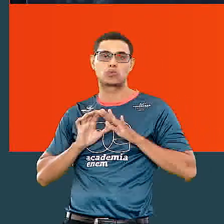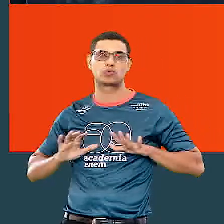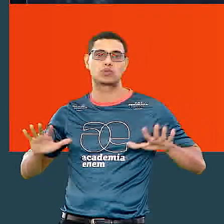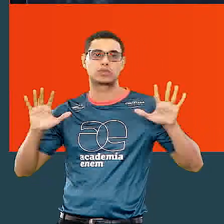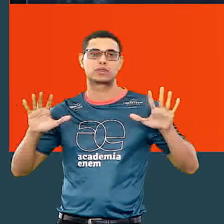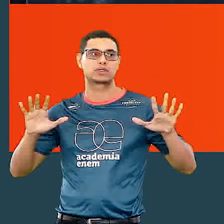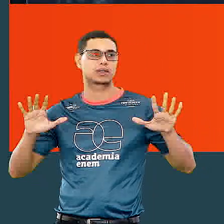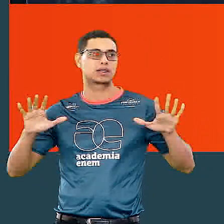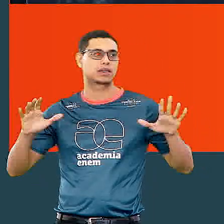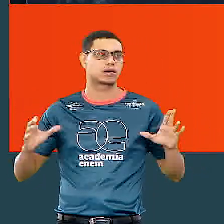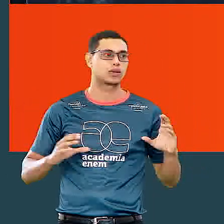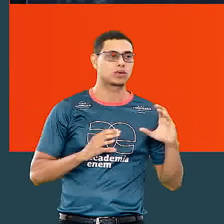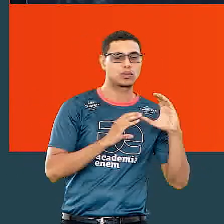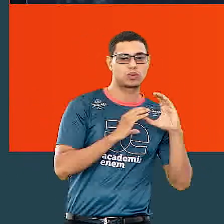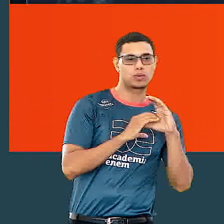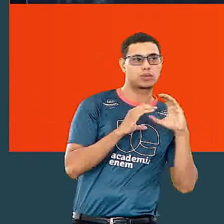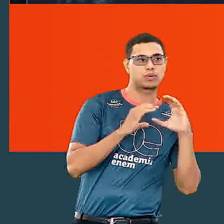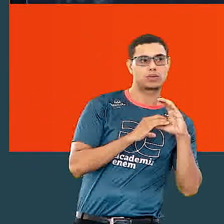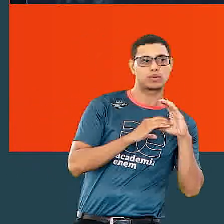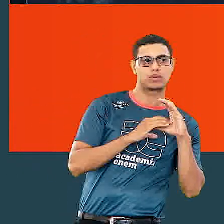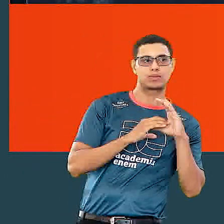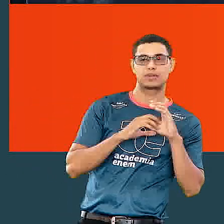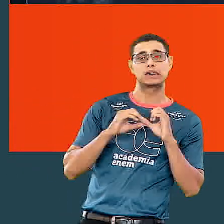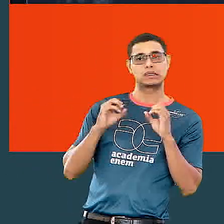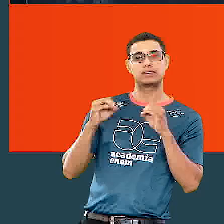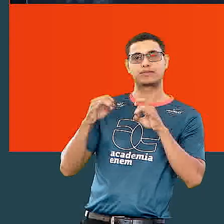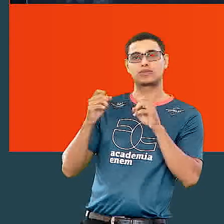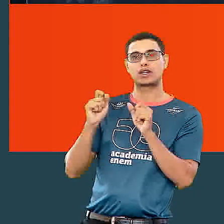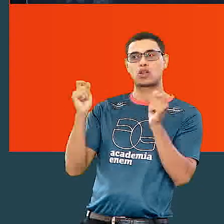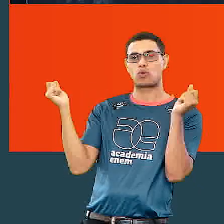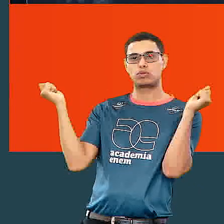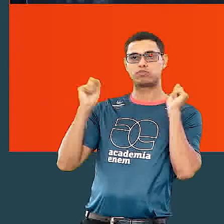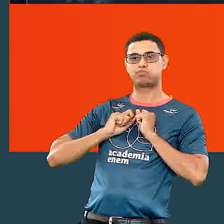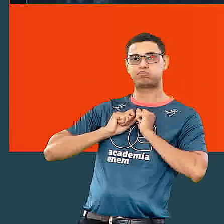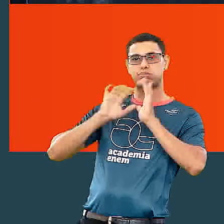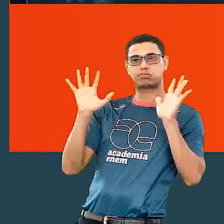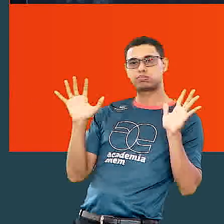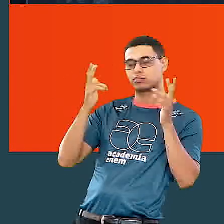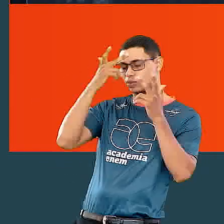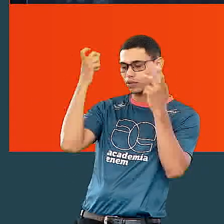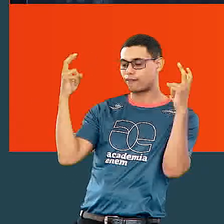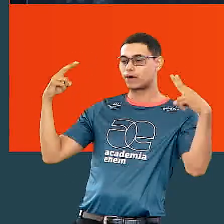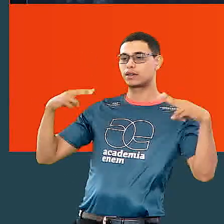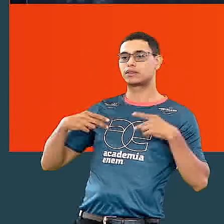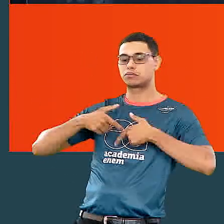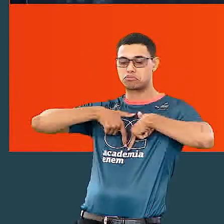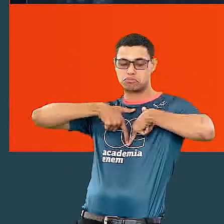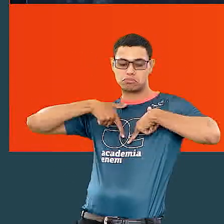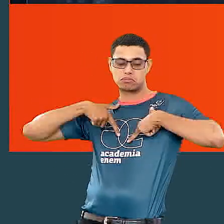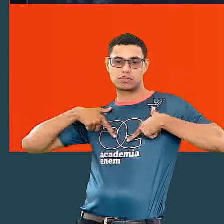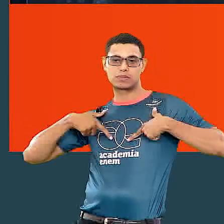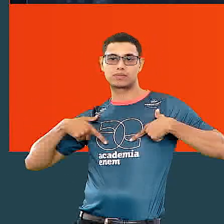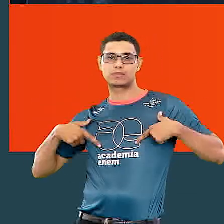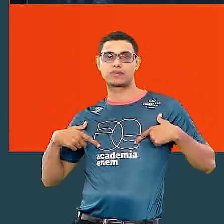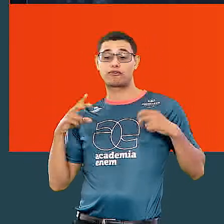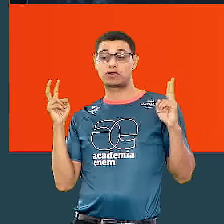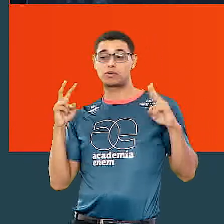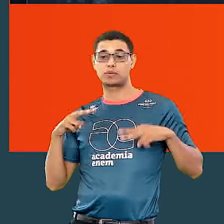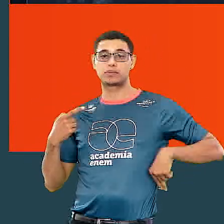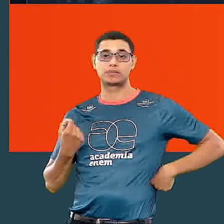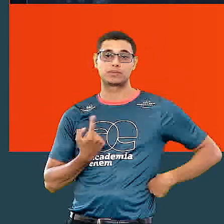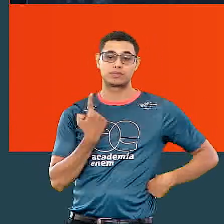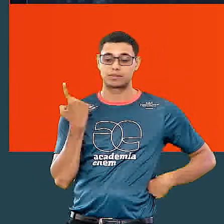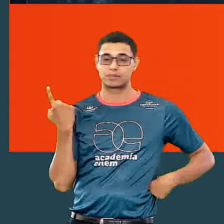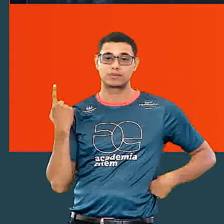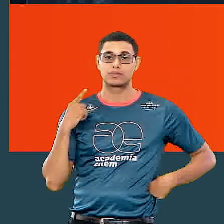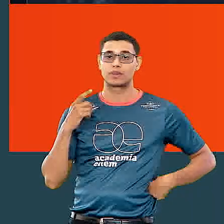O S, bem, se der para botar com neon, bote com neon. A pessoa, tu faz o quê? Olha, tu não viu? Tu